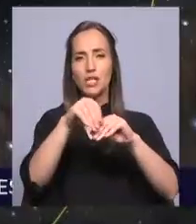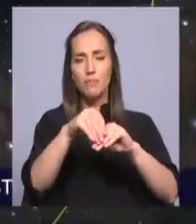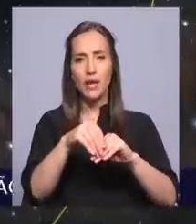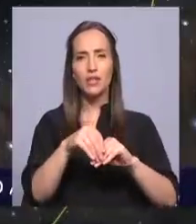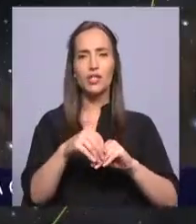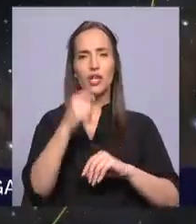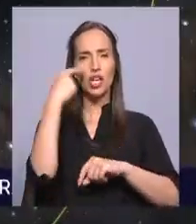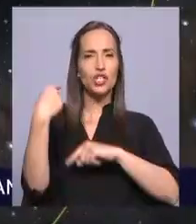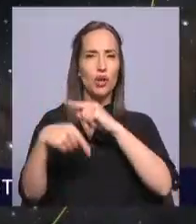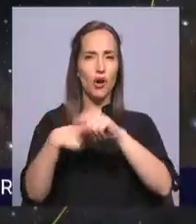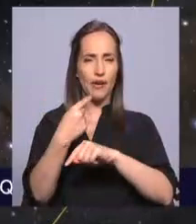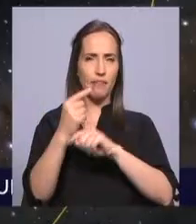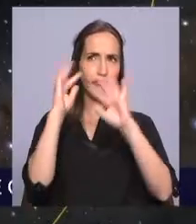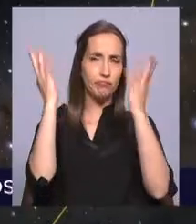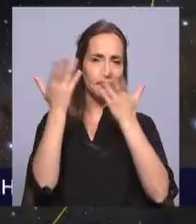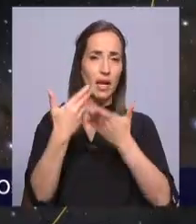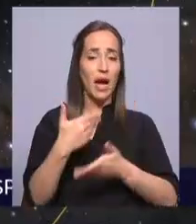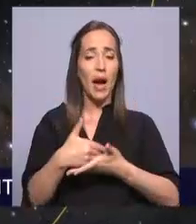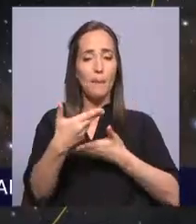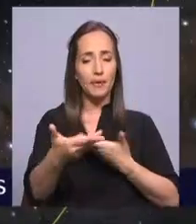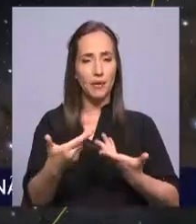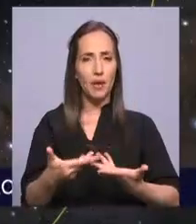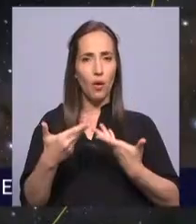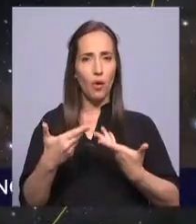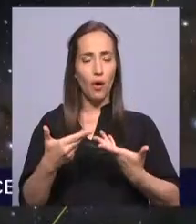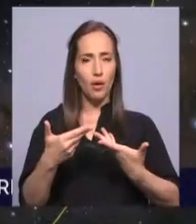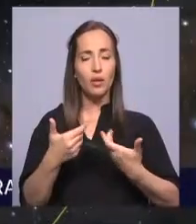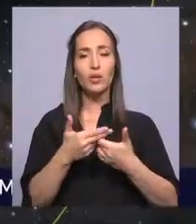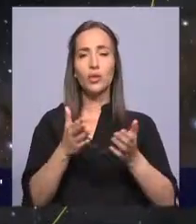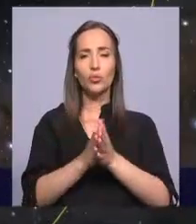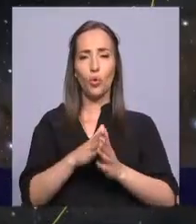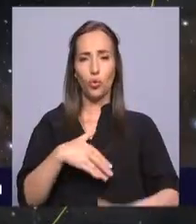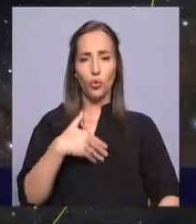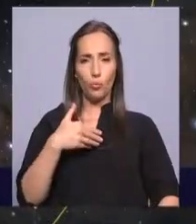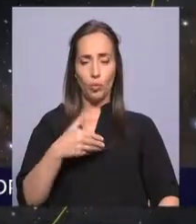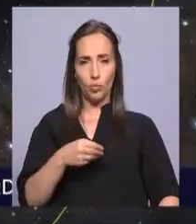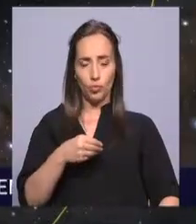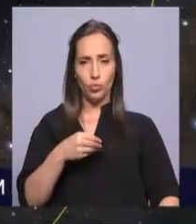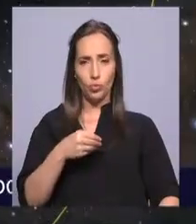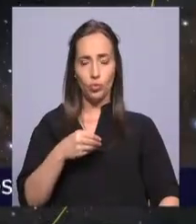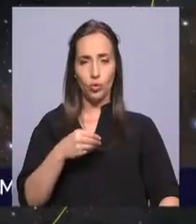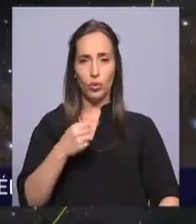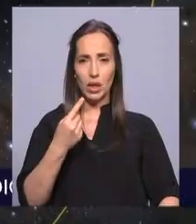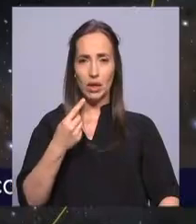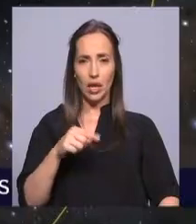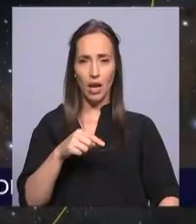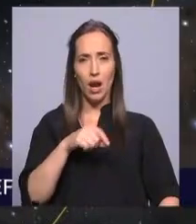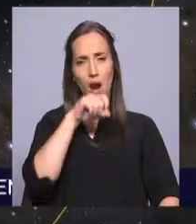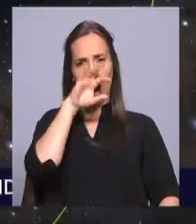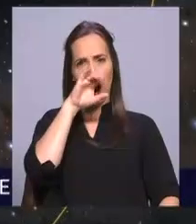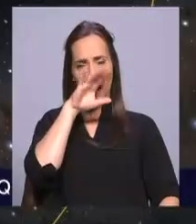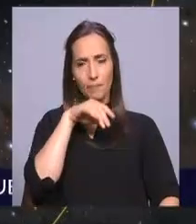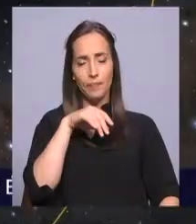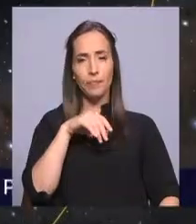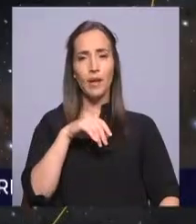Via Láctea e, a partir de agora, estão à disposição de astrónomos de todo o mundo Todo e É um qualquer manancial astrónomo incrível para e é uma estudos a partir base de de